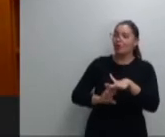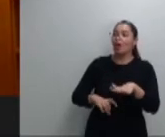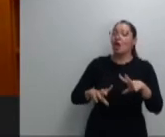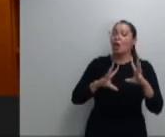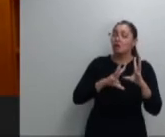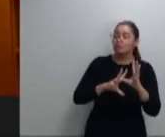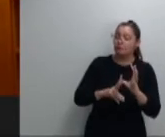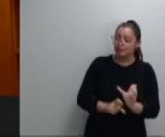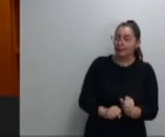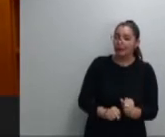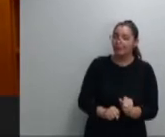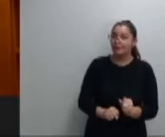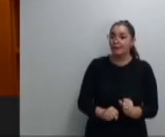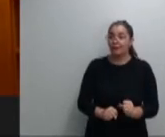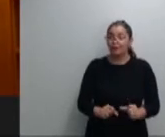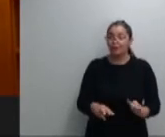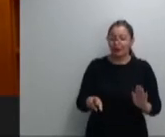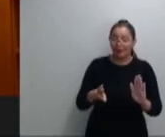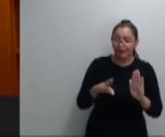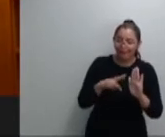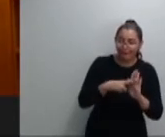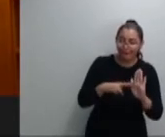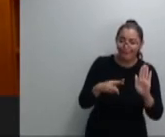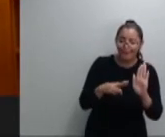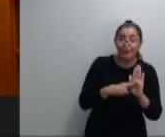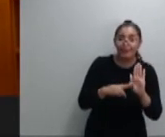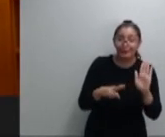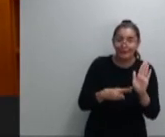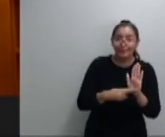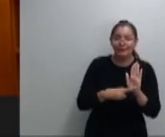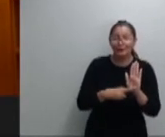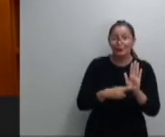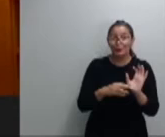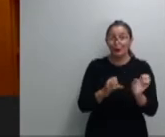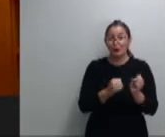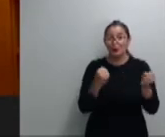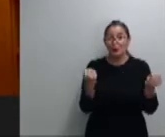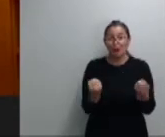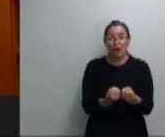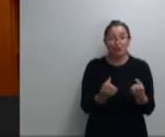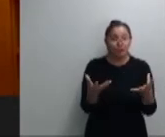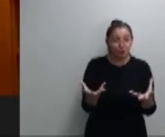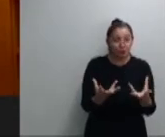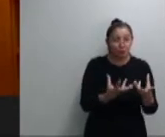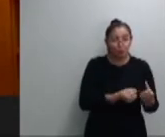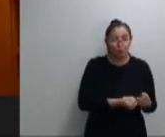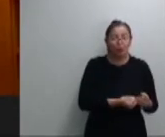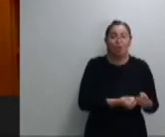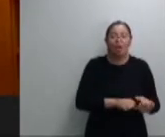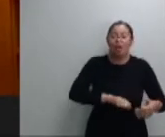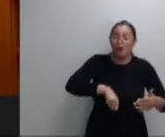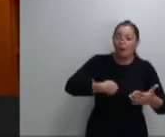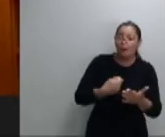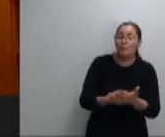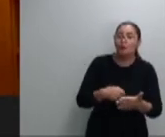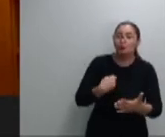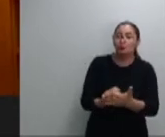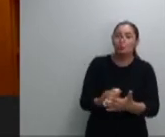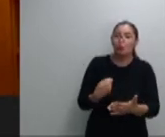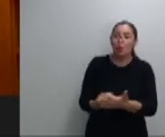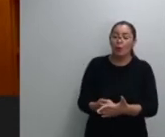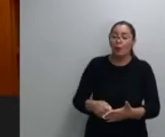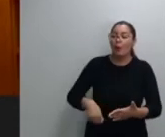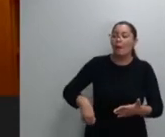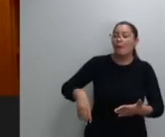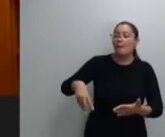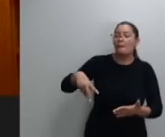que a regulamentação da sistemática da não cumulatividade aplicável ao PIS e à